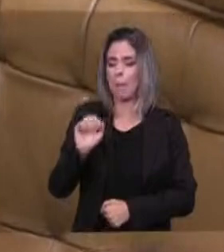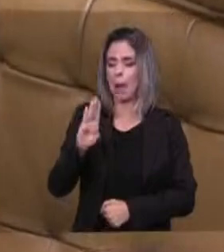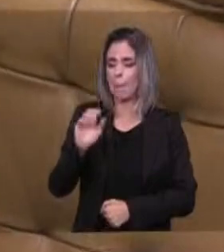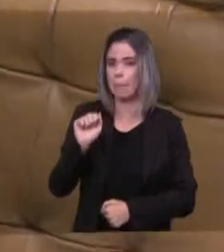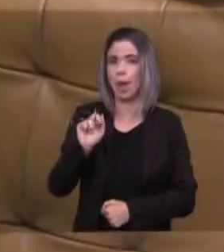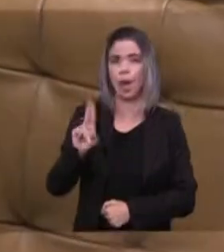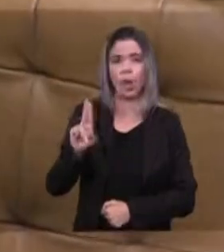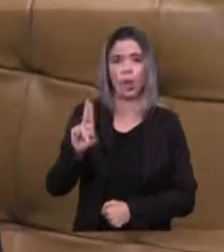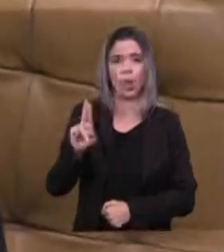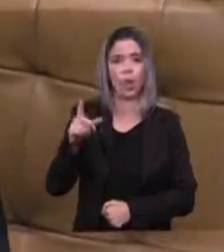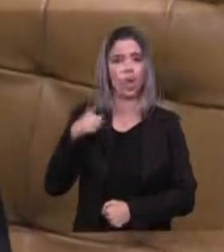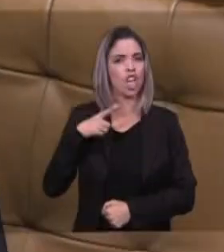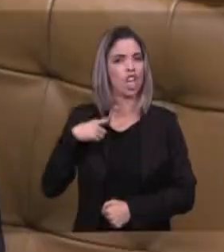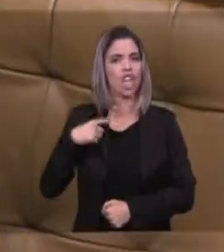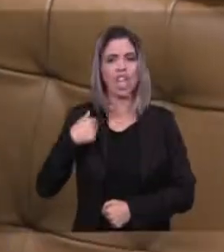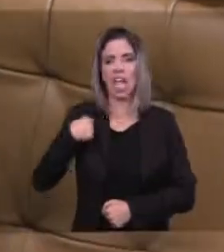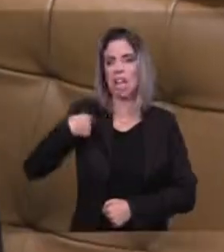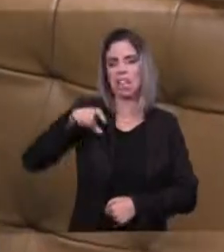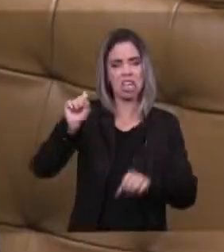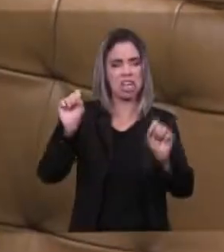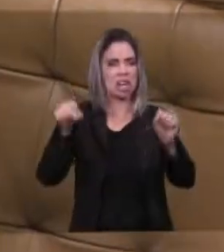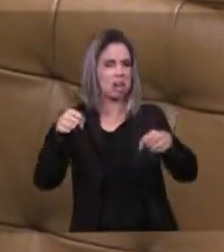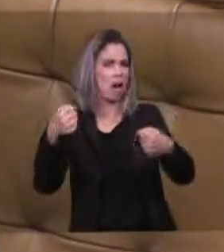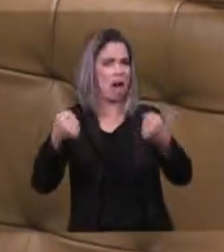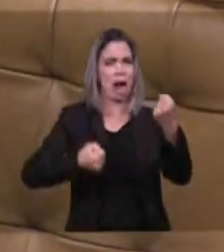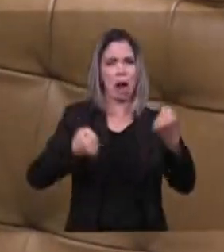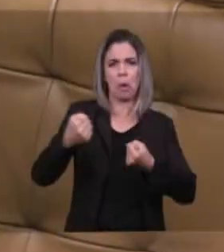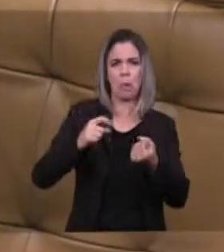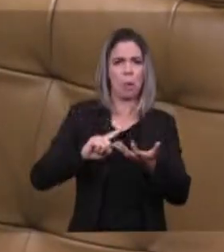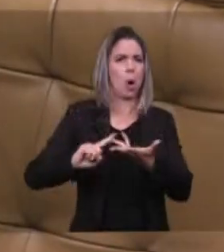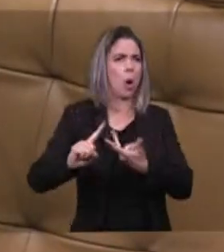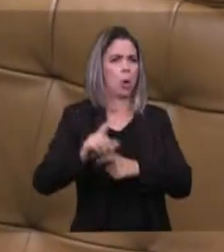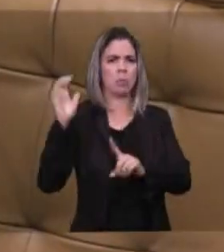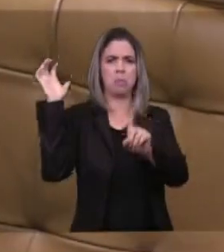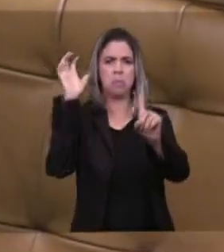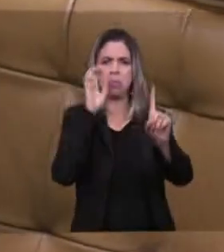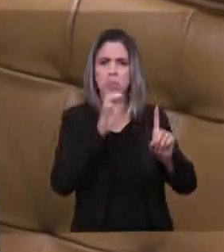que causava horror, andava de moto, carros, e causava horror.